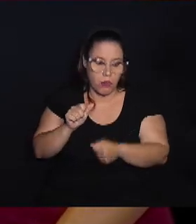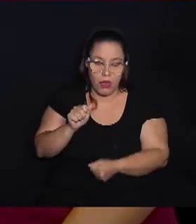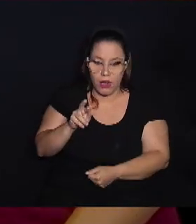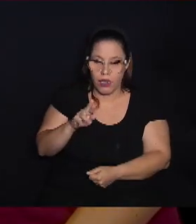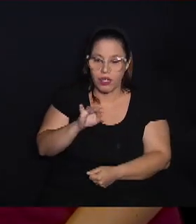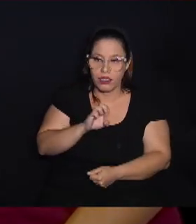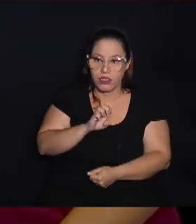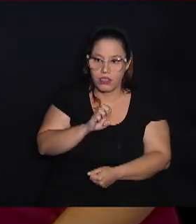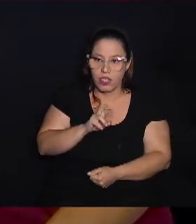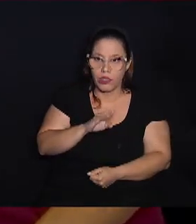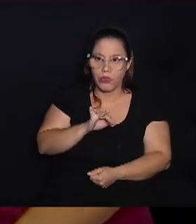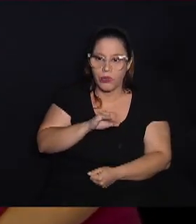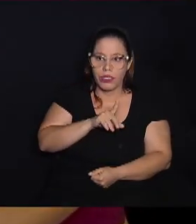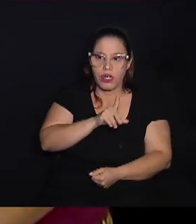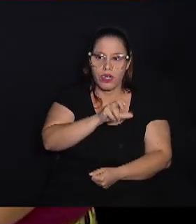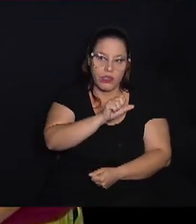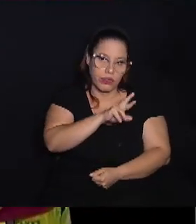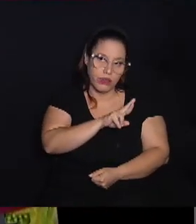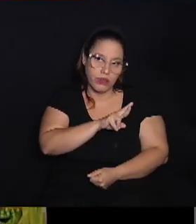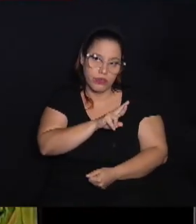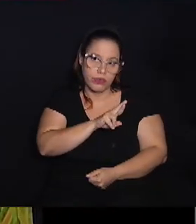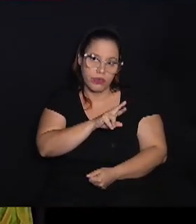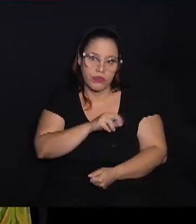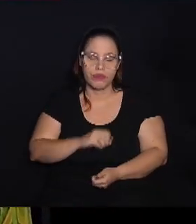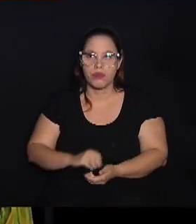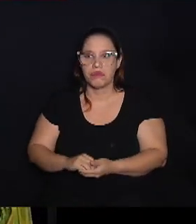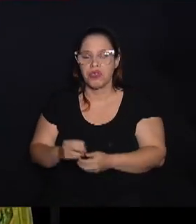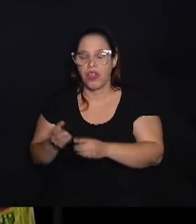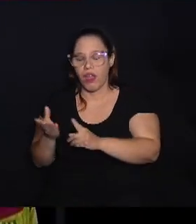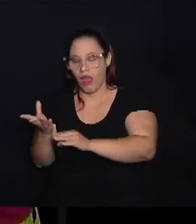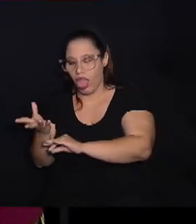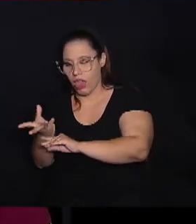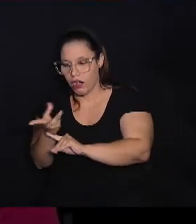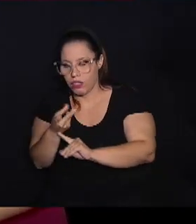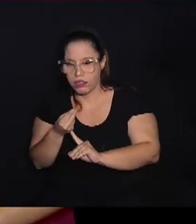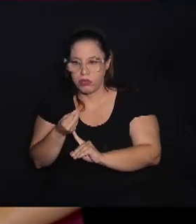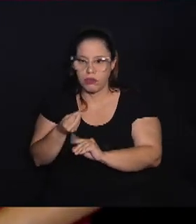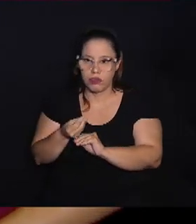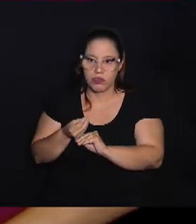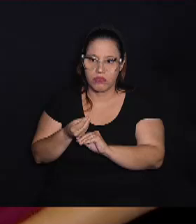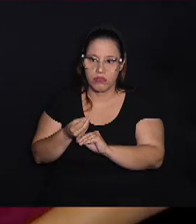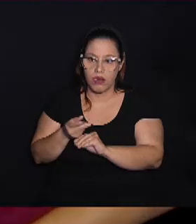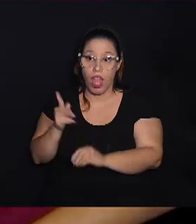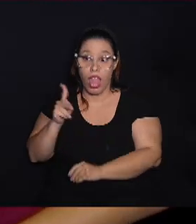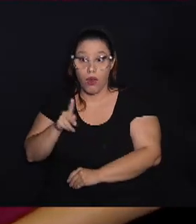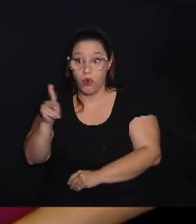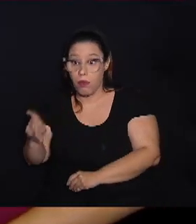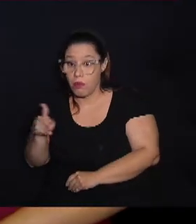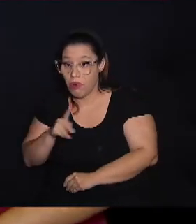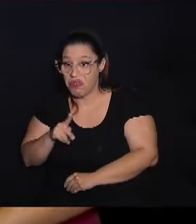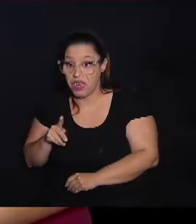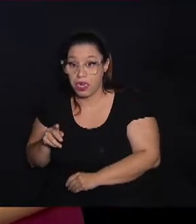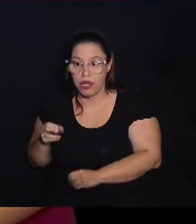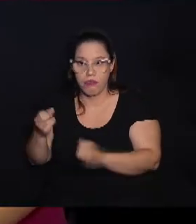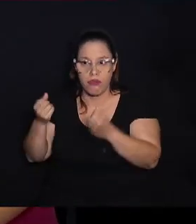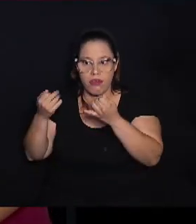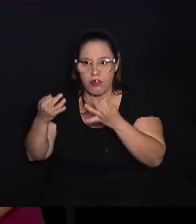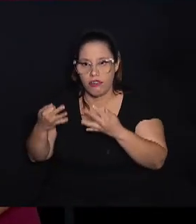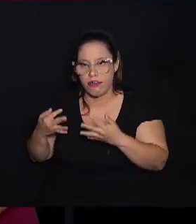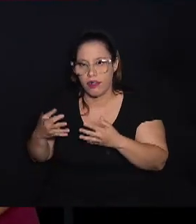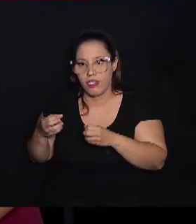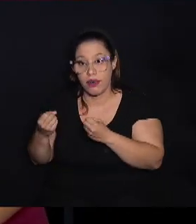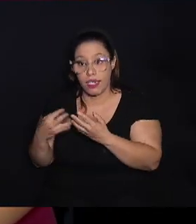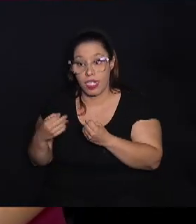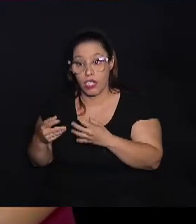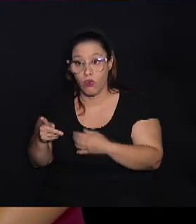educadora, por favor, Cora. Bom, a arte educação não é uma professora de ensino formal, né? Boa, boa. Essa é uma dúvida já